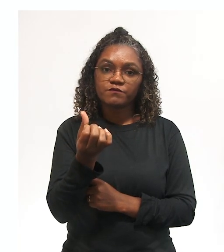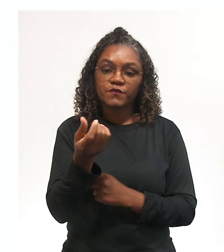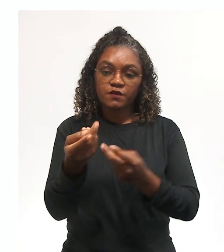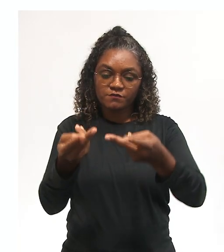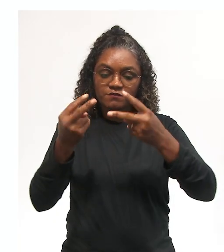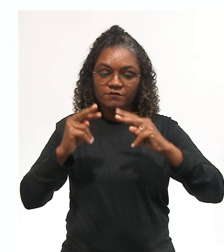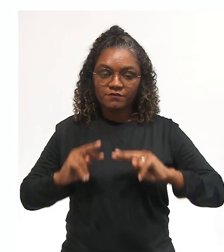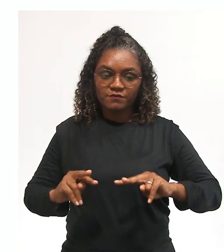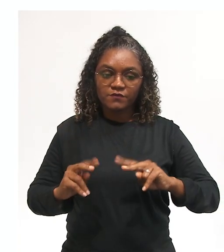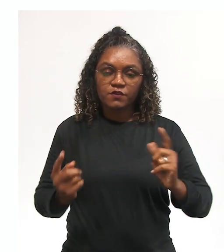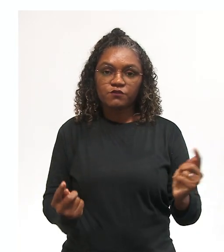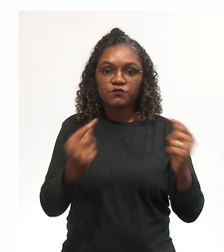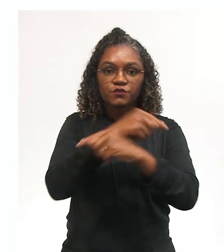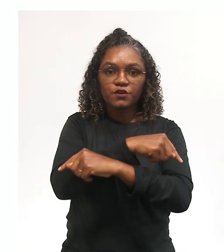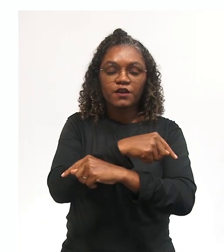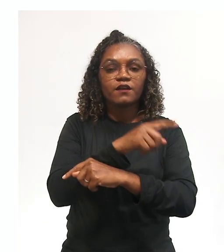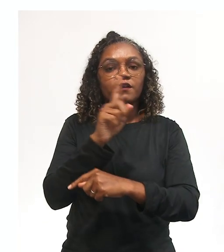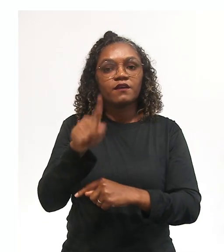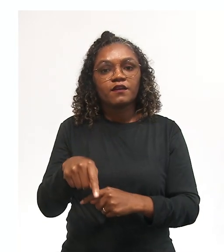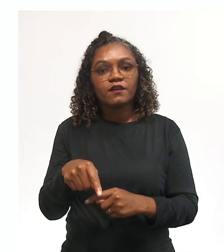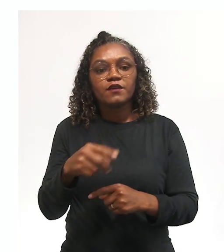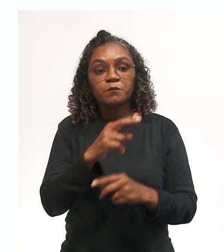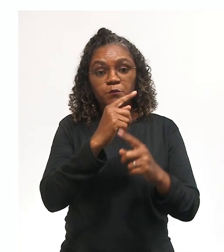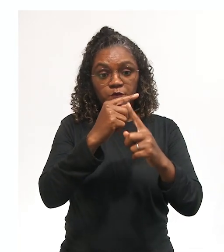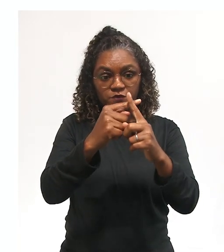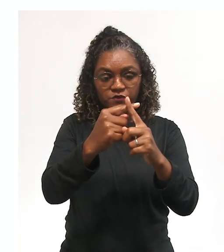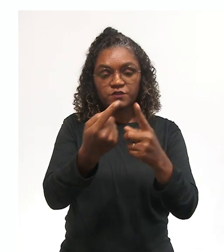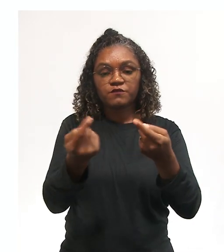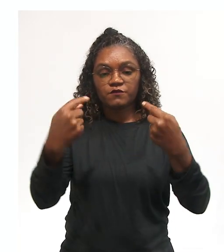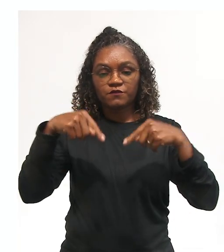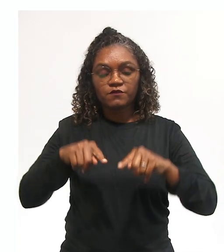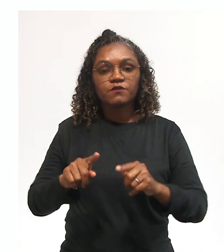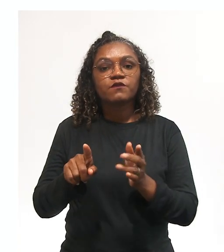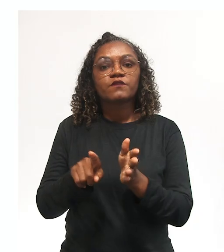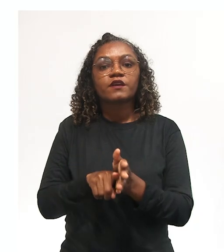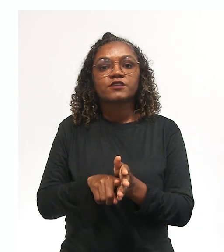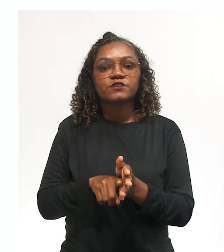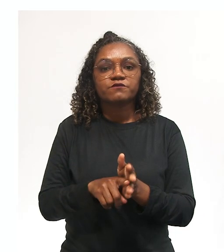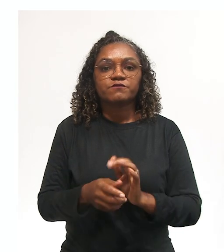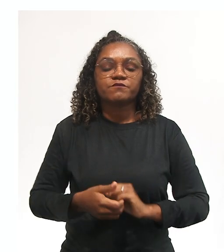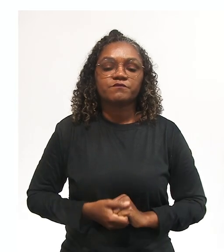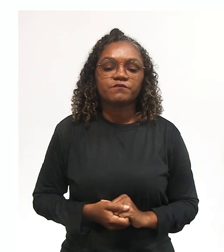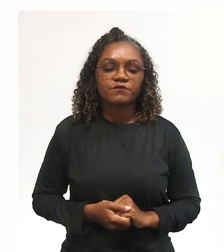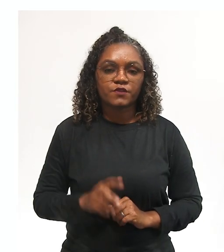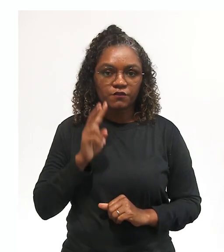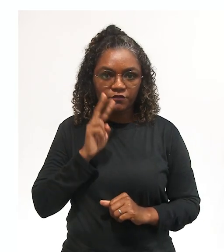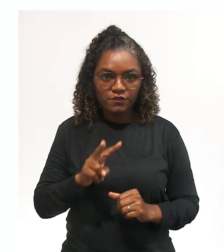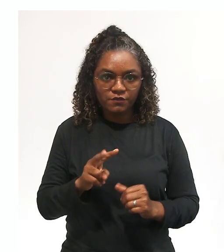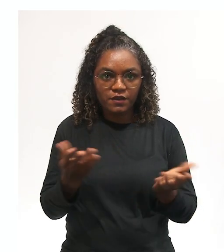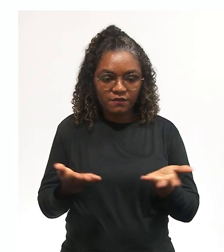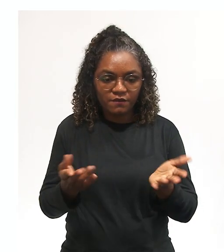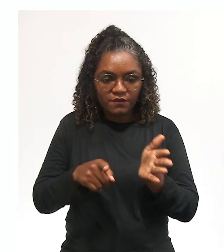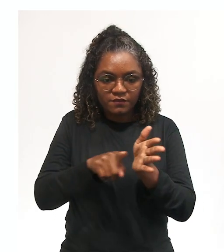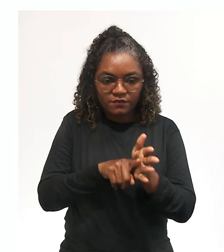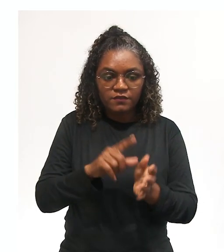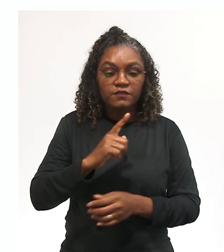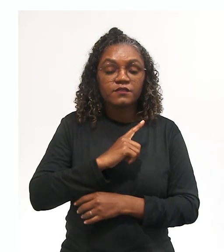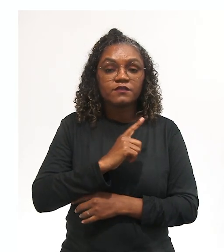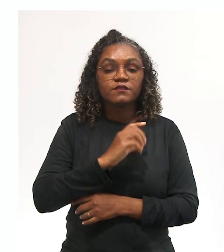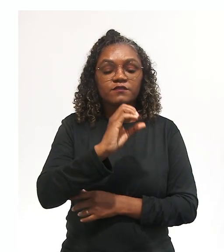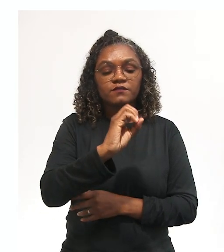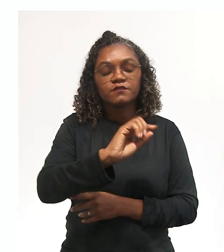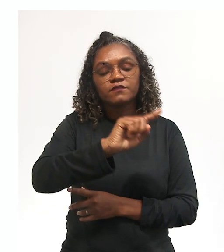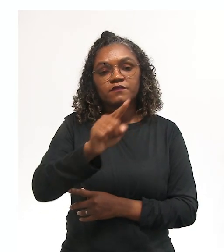membro negativo. Quando nós fazemos essa subtração, nós vamos ter, então,